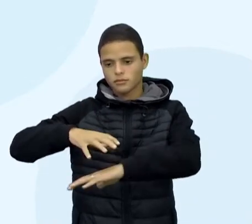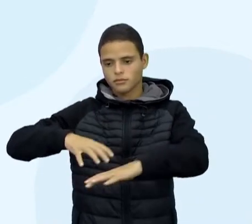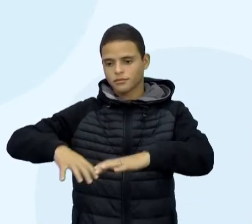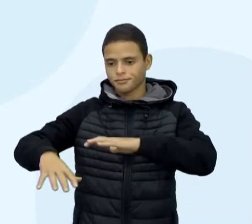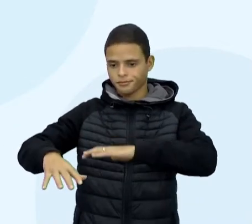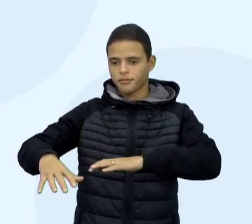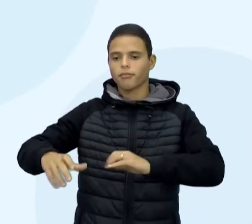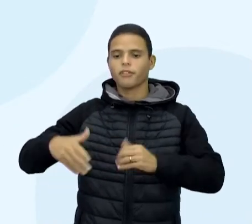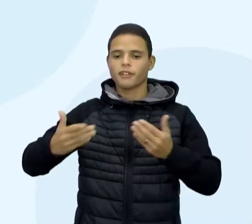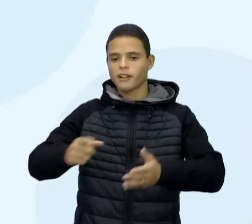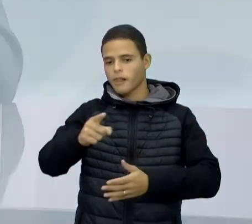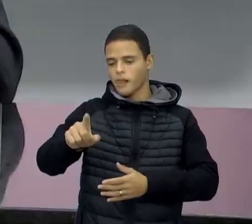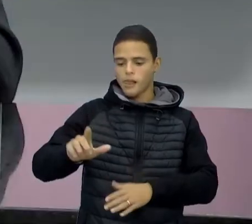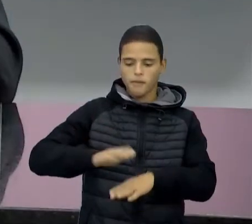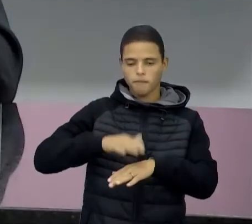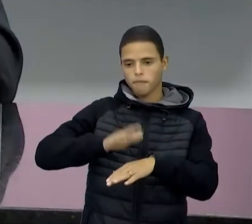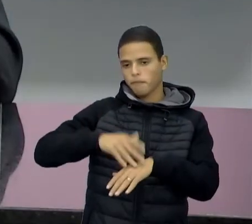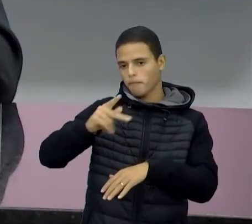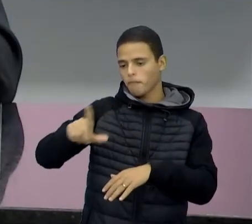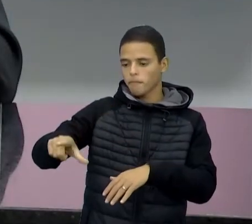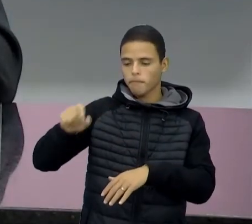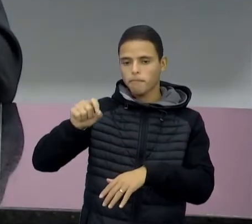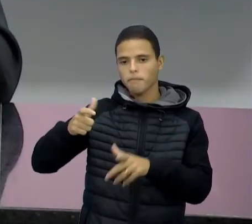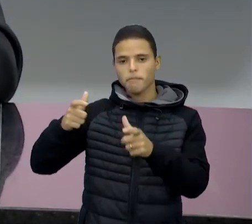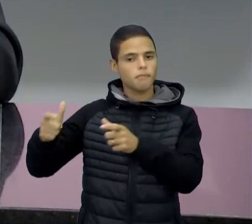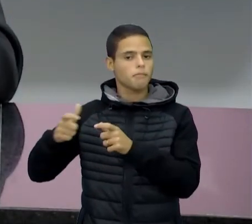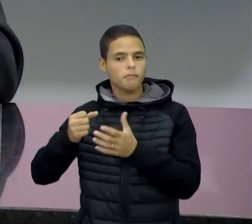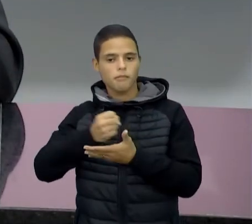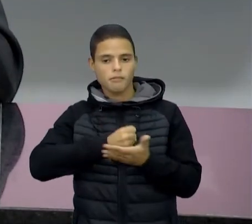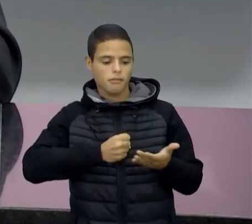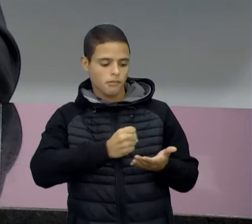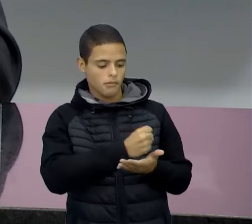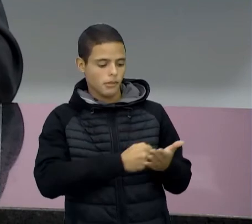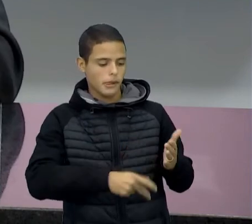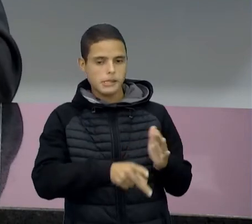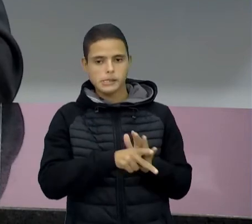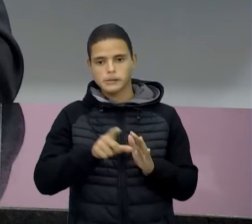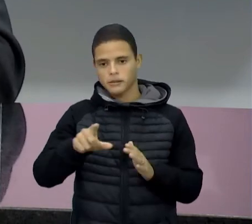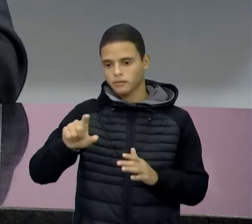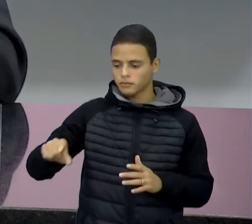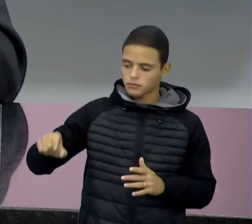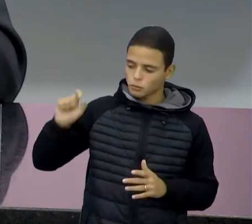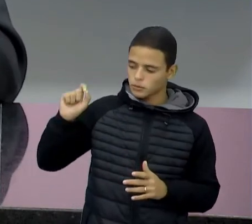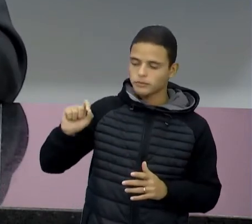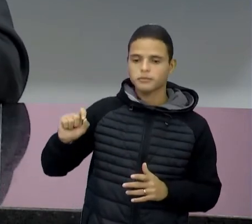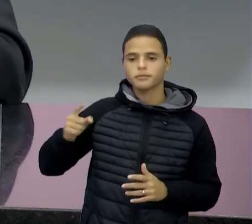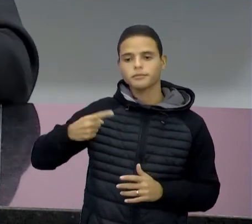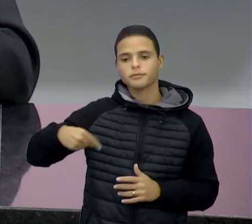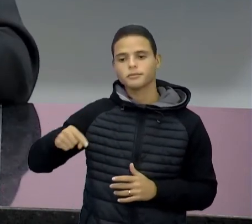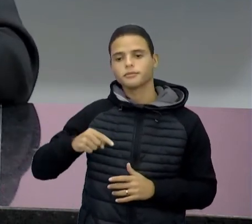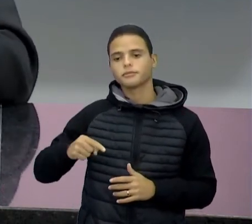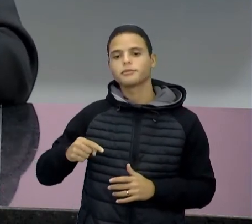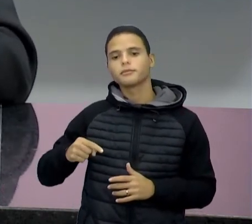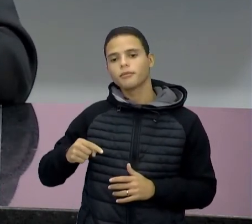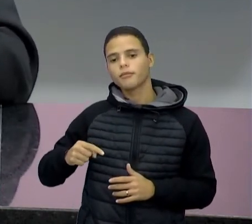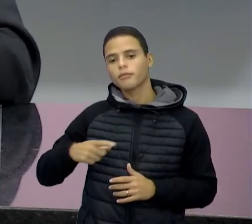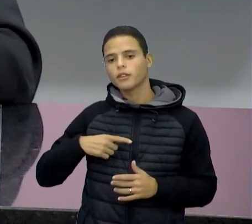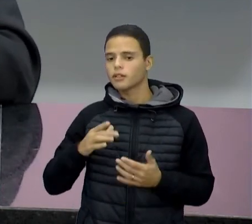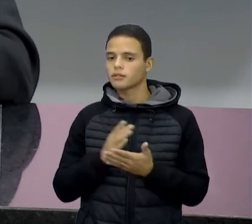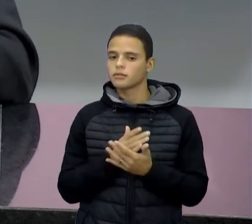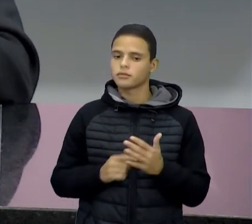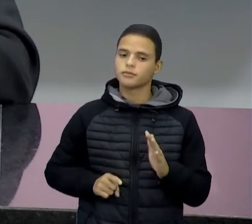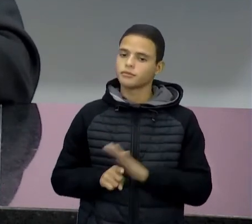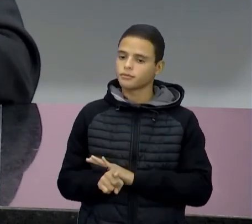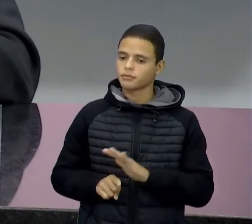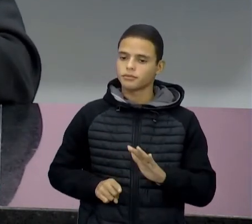Então, você vai escolher uma região e, baseada aí nessa região que você escolheu, a gente vai separar algumas